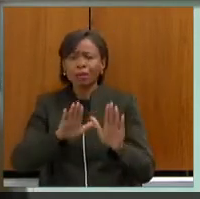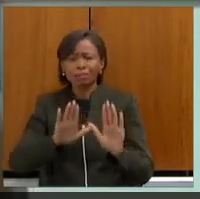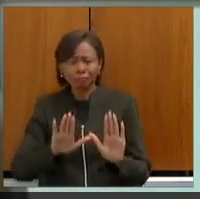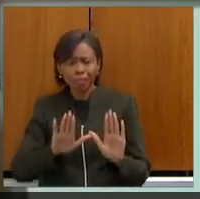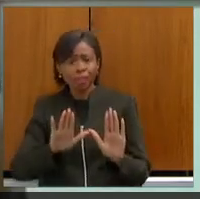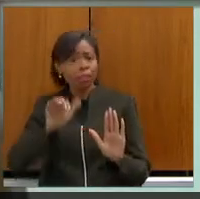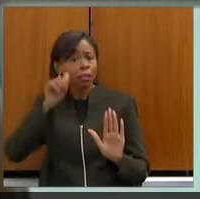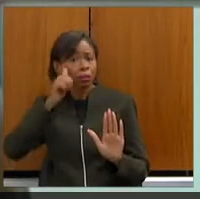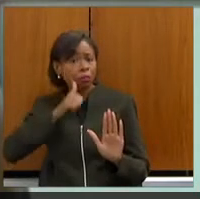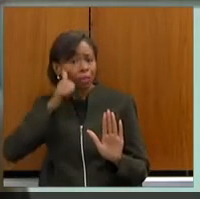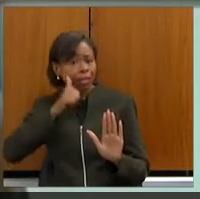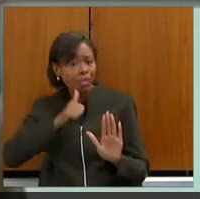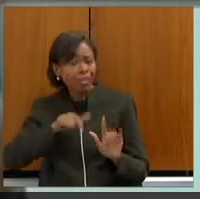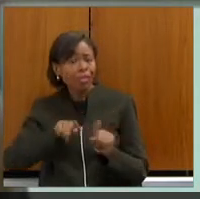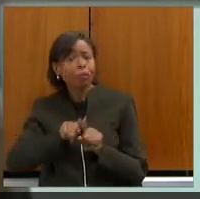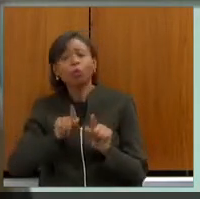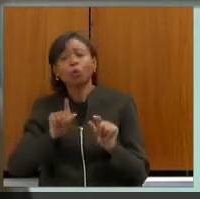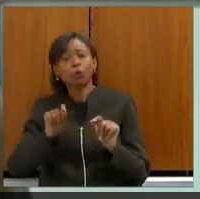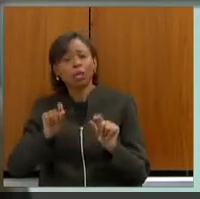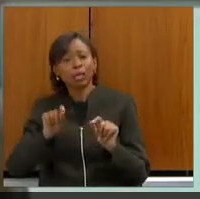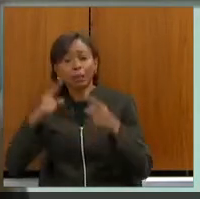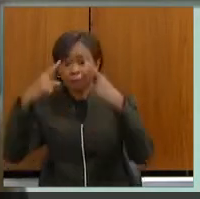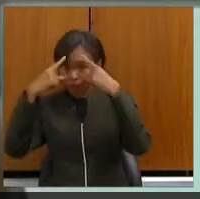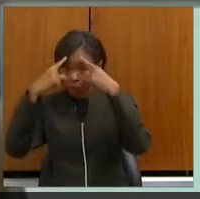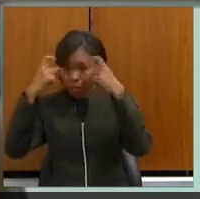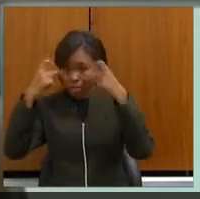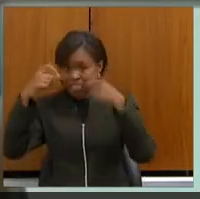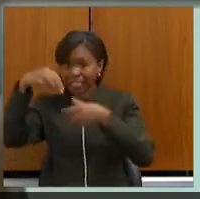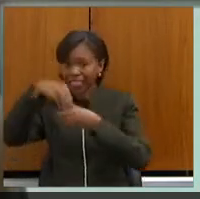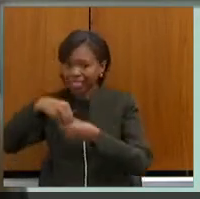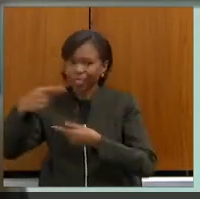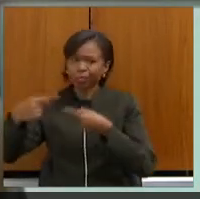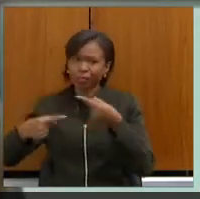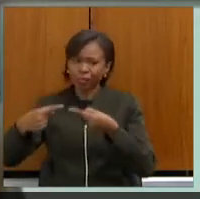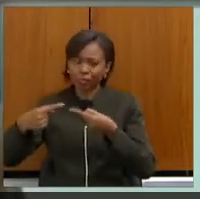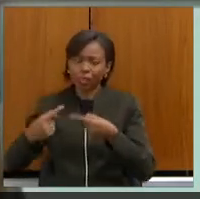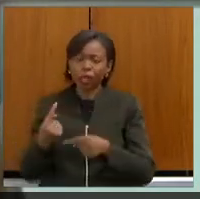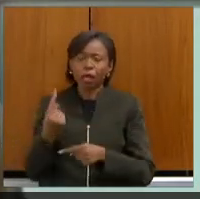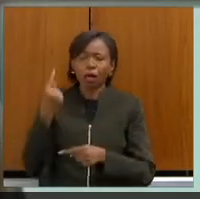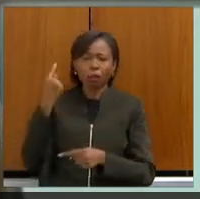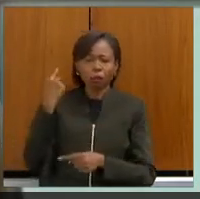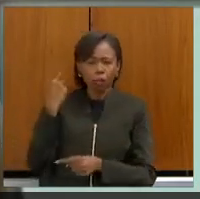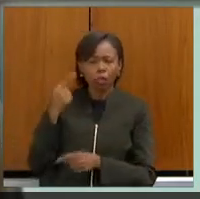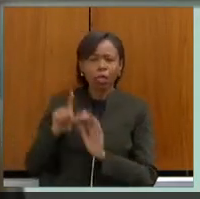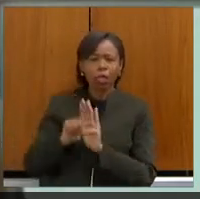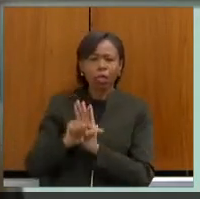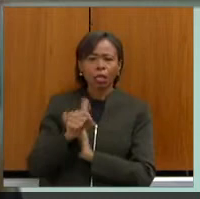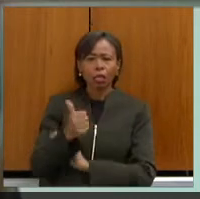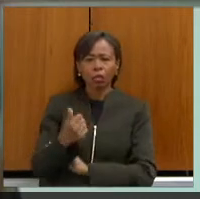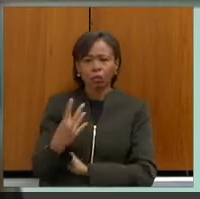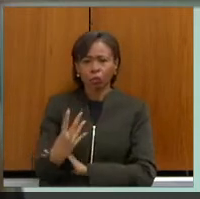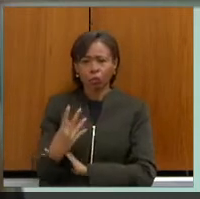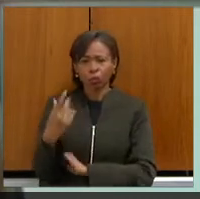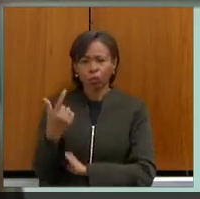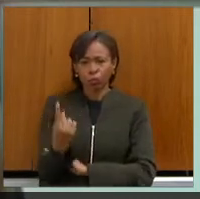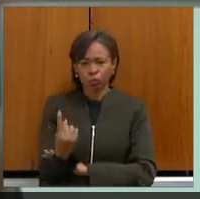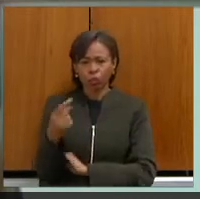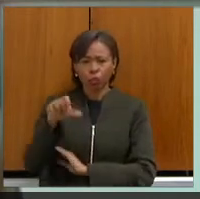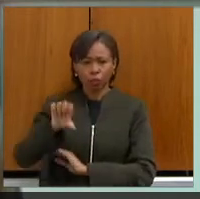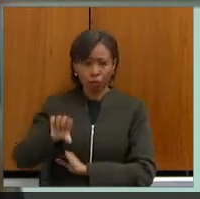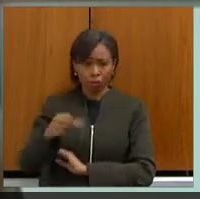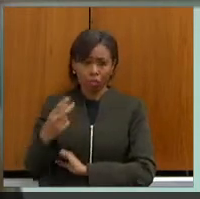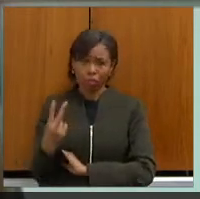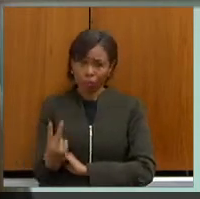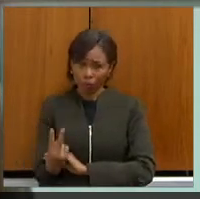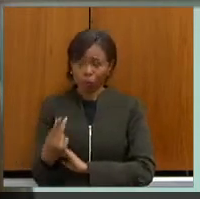a violência política em ano passado nós tivemos a edição da Lei 14.192 e prevê